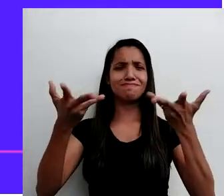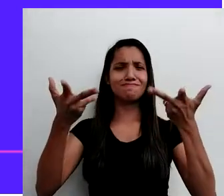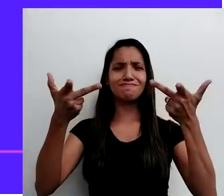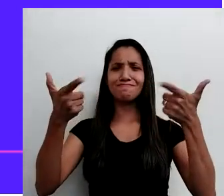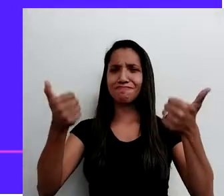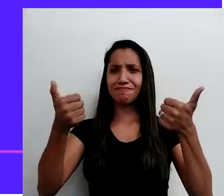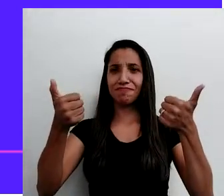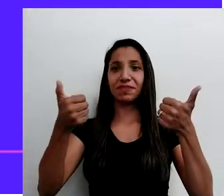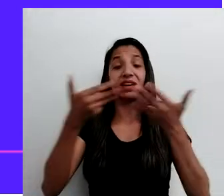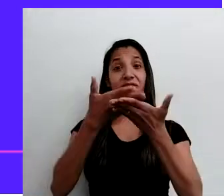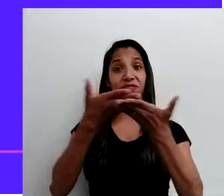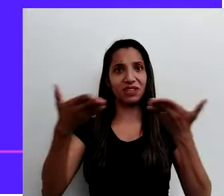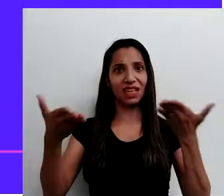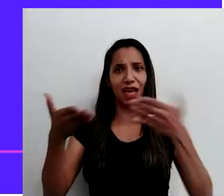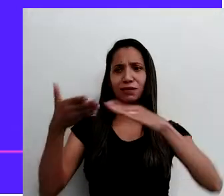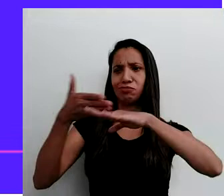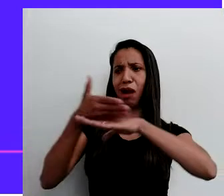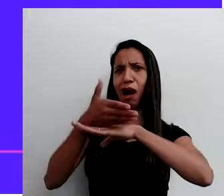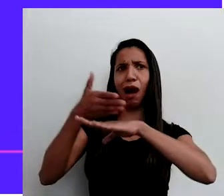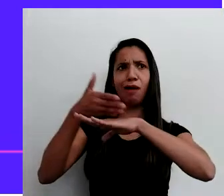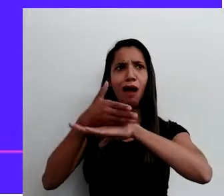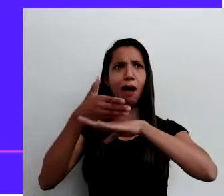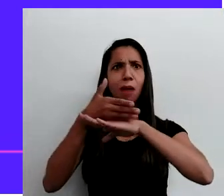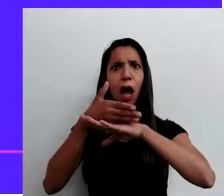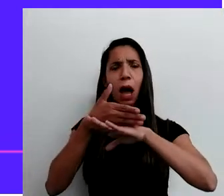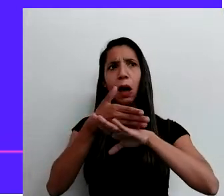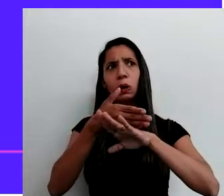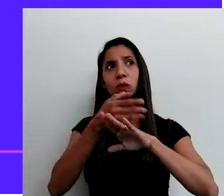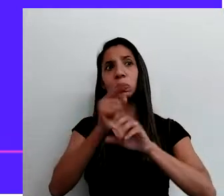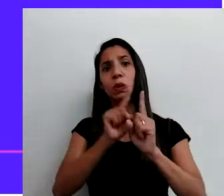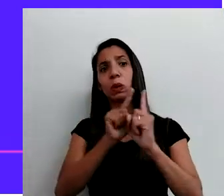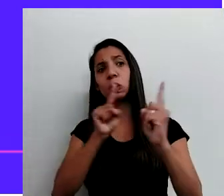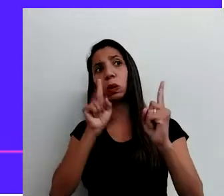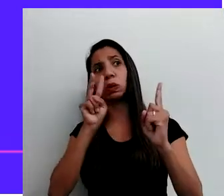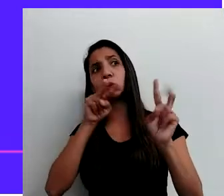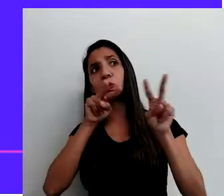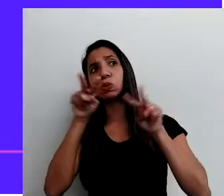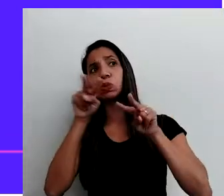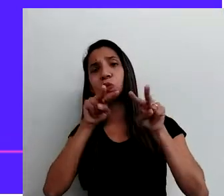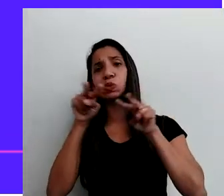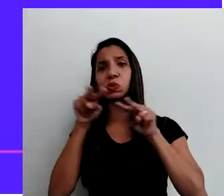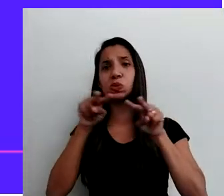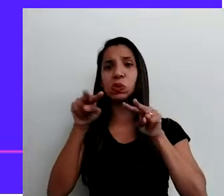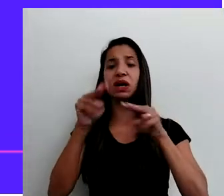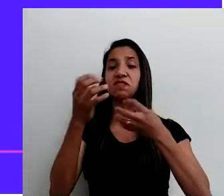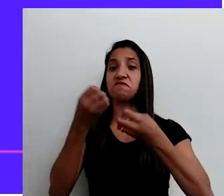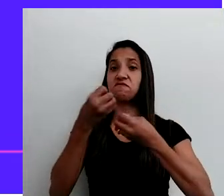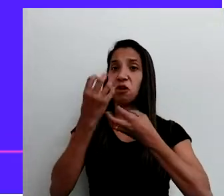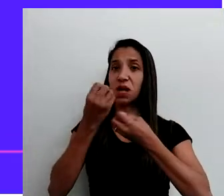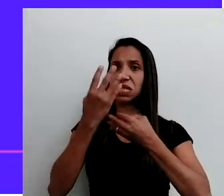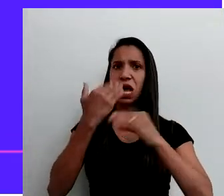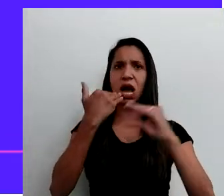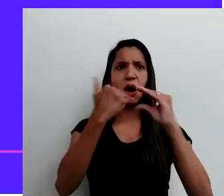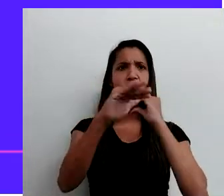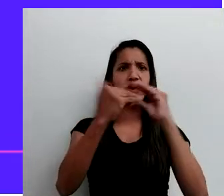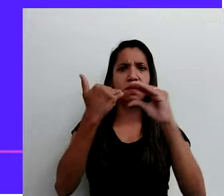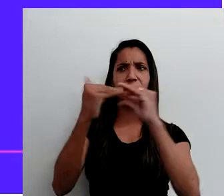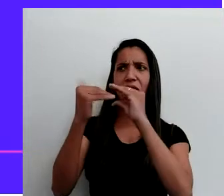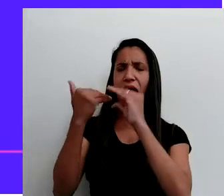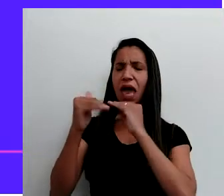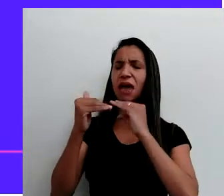aí nos bastidores, né, os e-mails, as informações que vocês levam. Então, eu acho que,